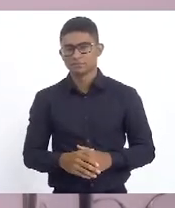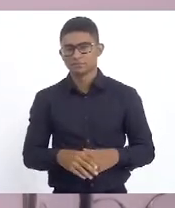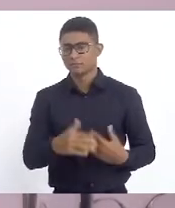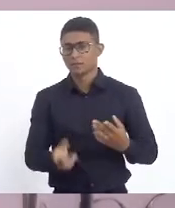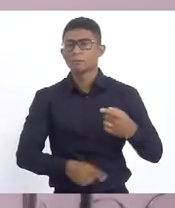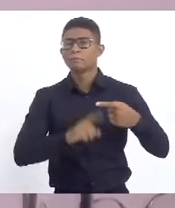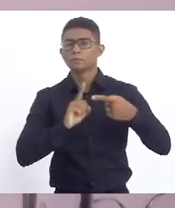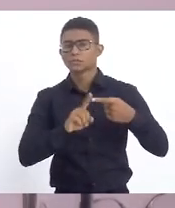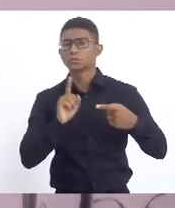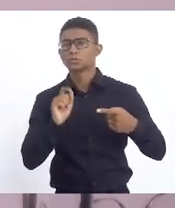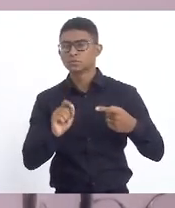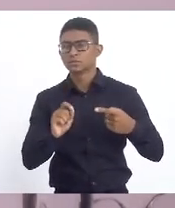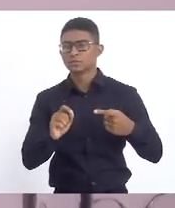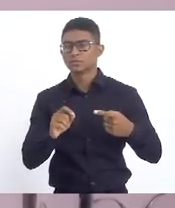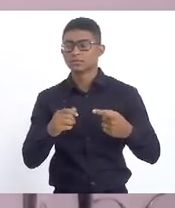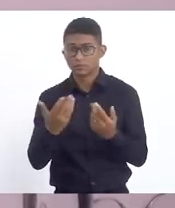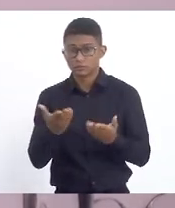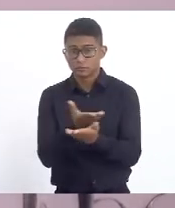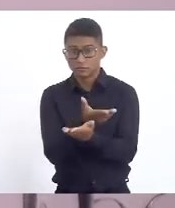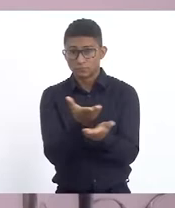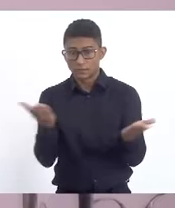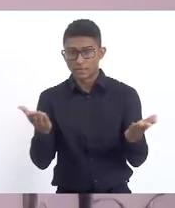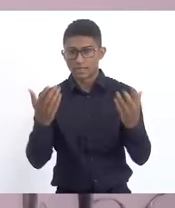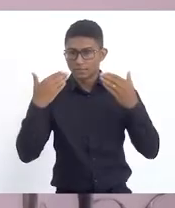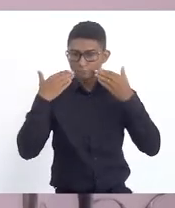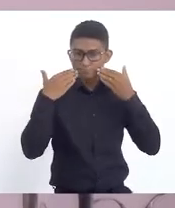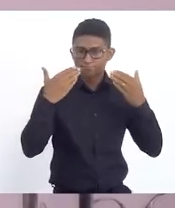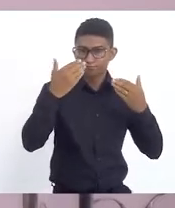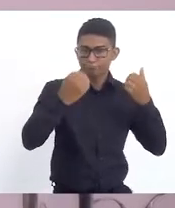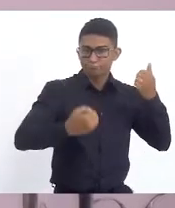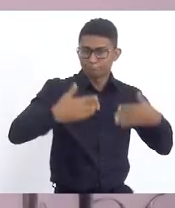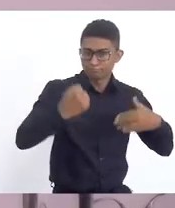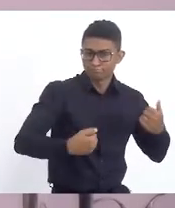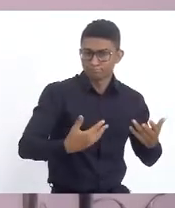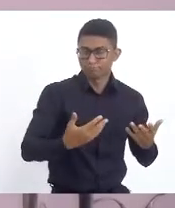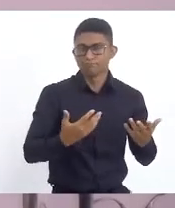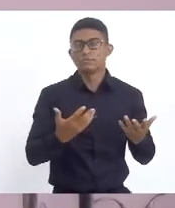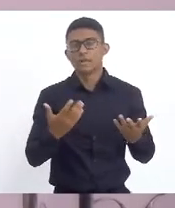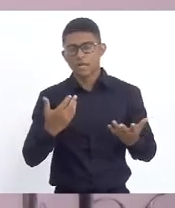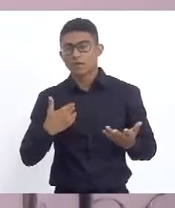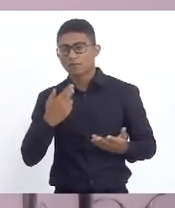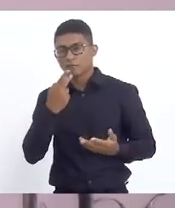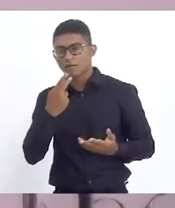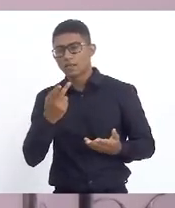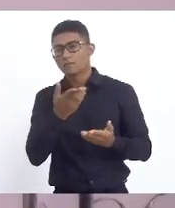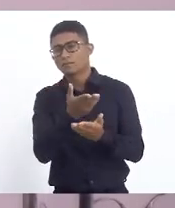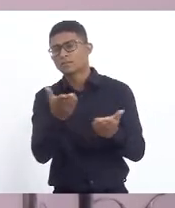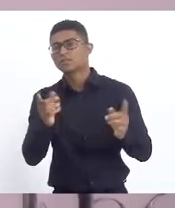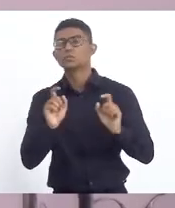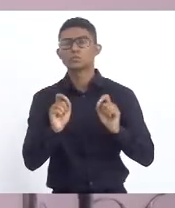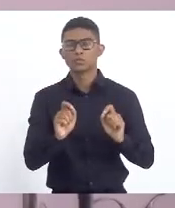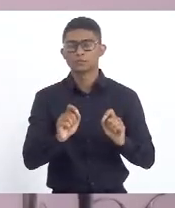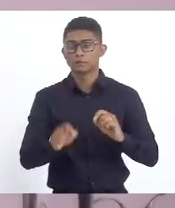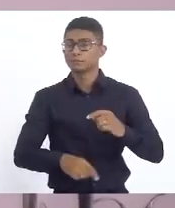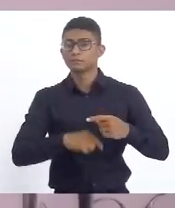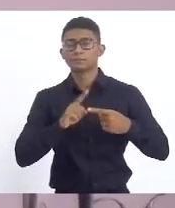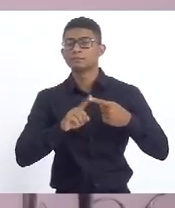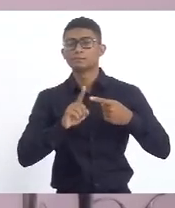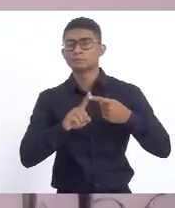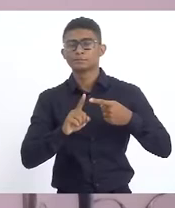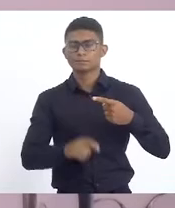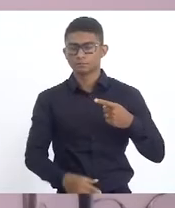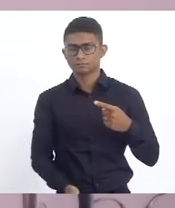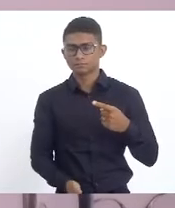mais dirigida aos senhores que vão fazer a apresentação, né, da SEDAI. A primeira questão